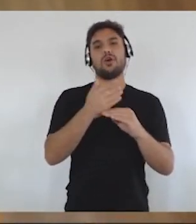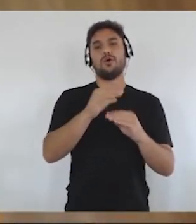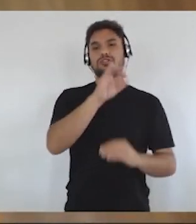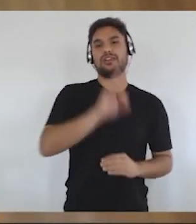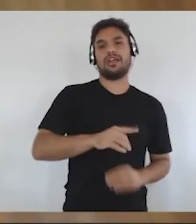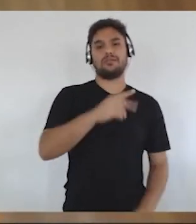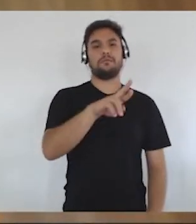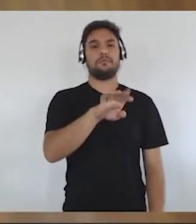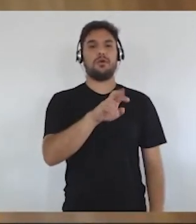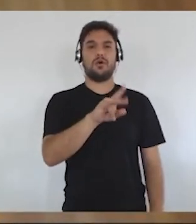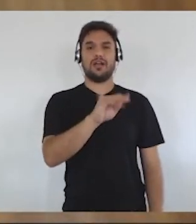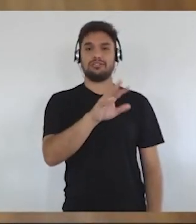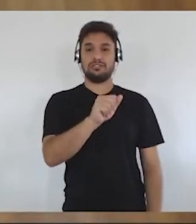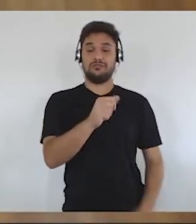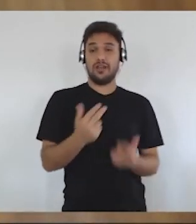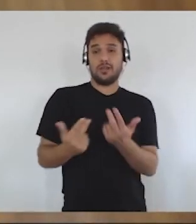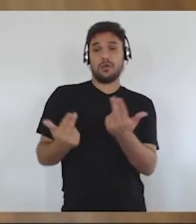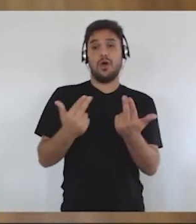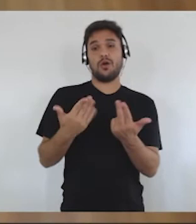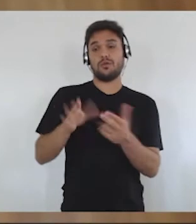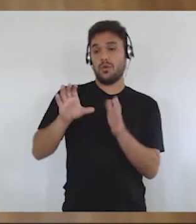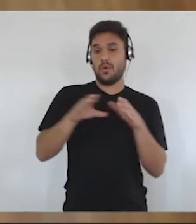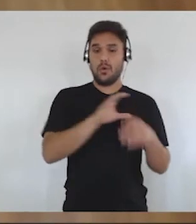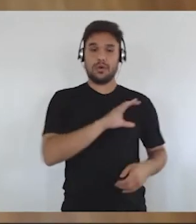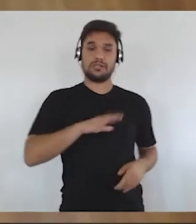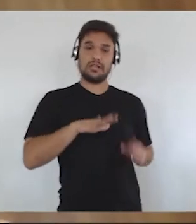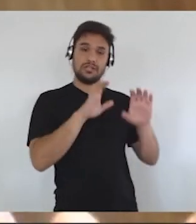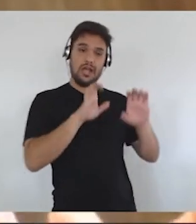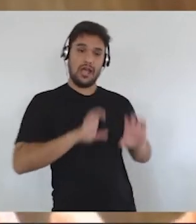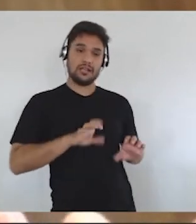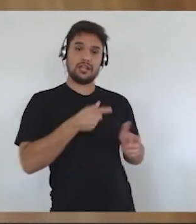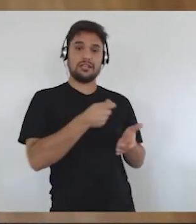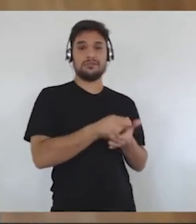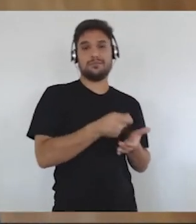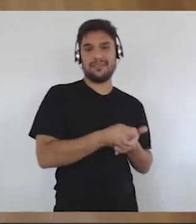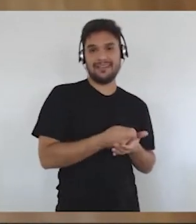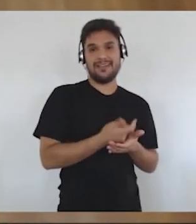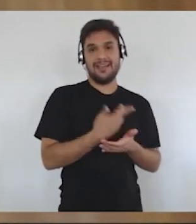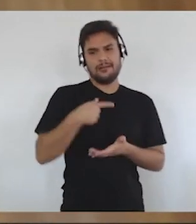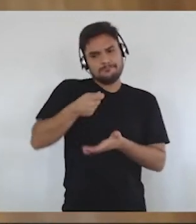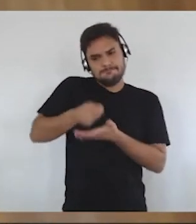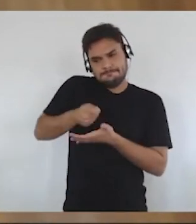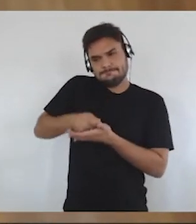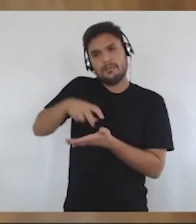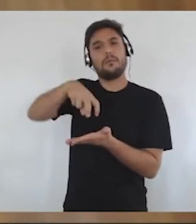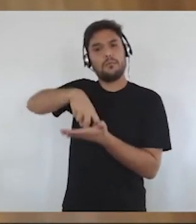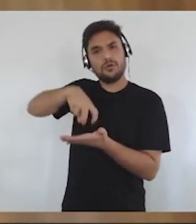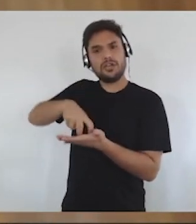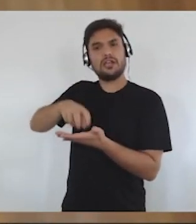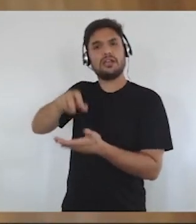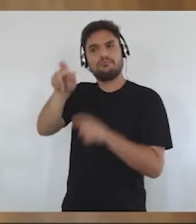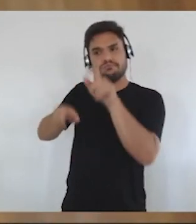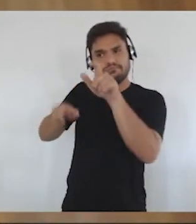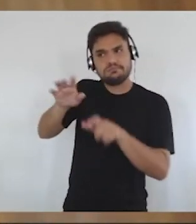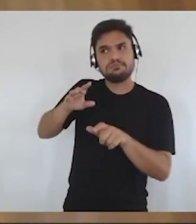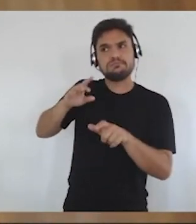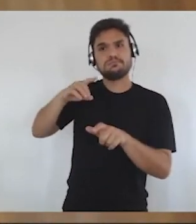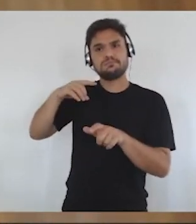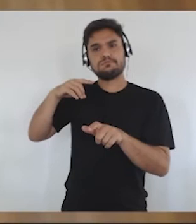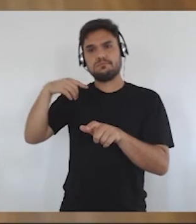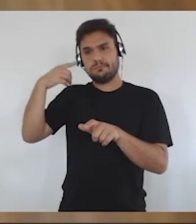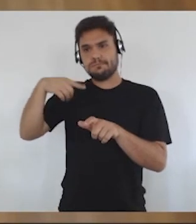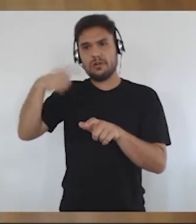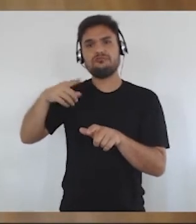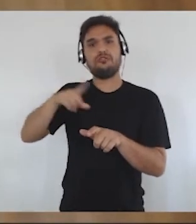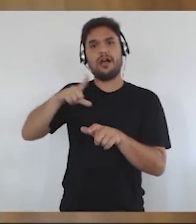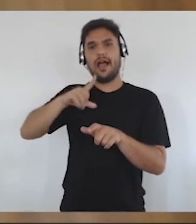existia no Conselho de Ética e Disciplina. Ou seja, o mesmo rigor de se punir advogados que transigam com